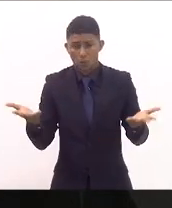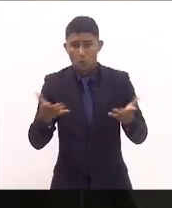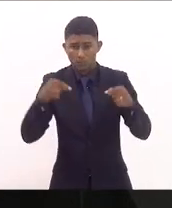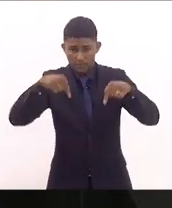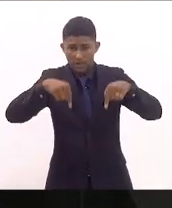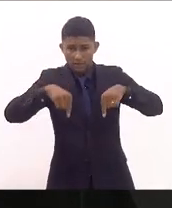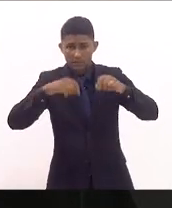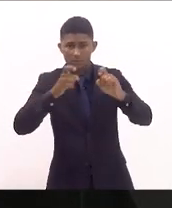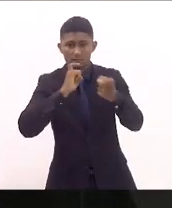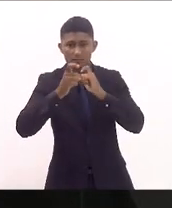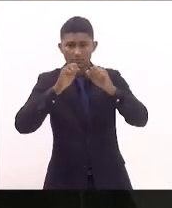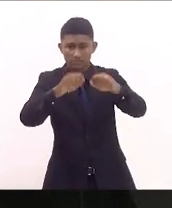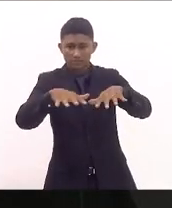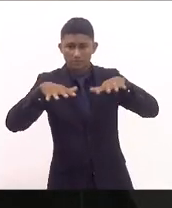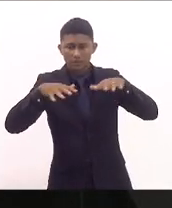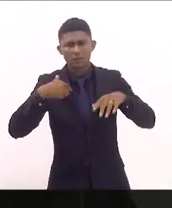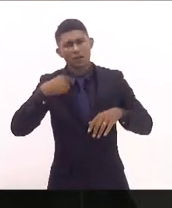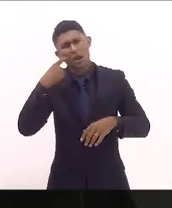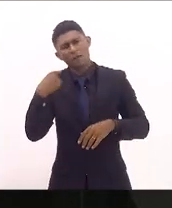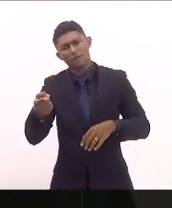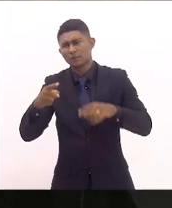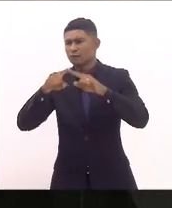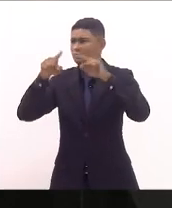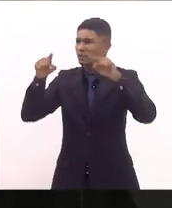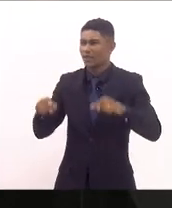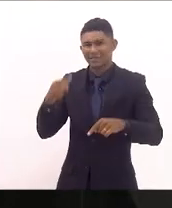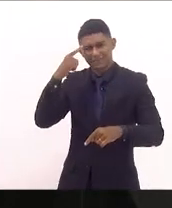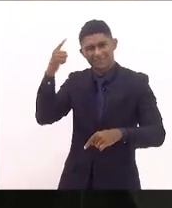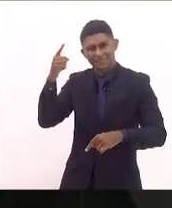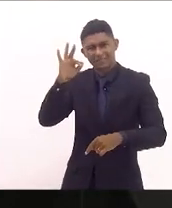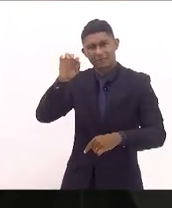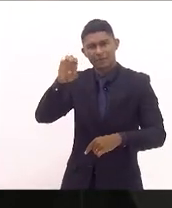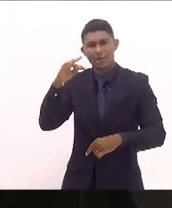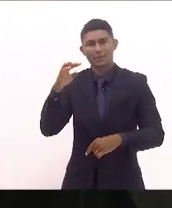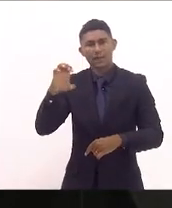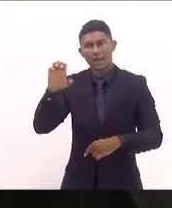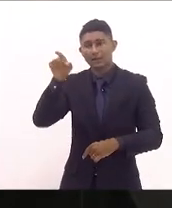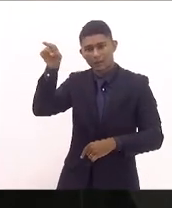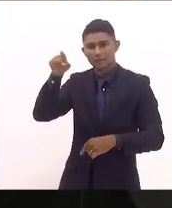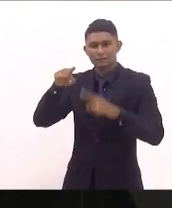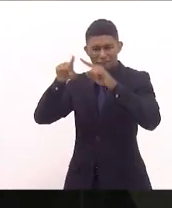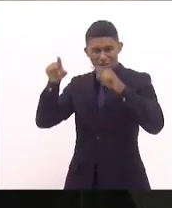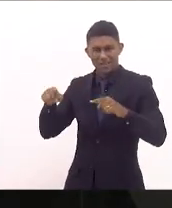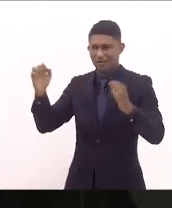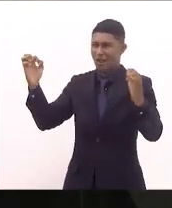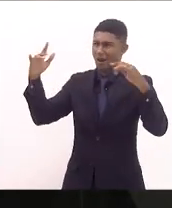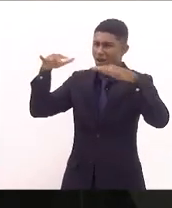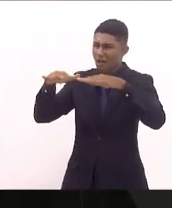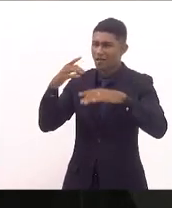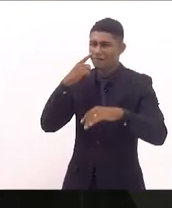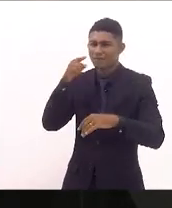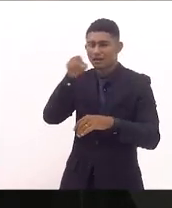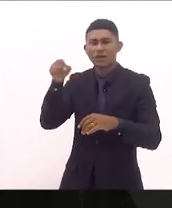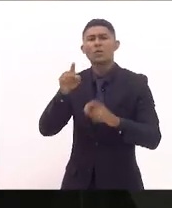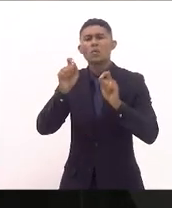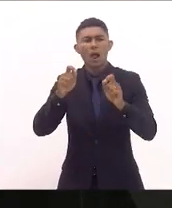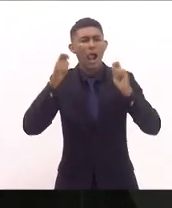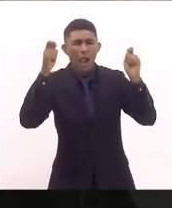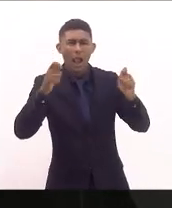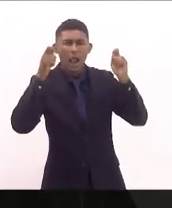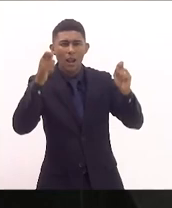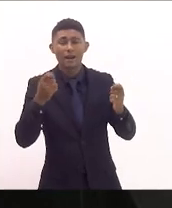plenário a mobilização de funcionários da Faetec que estavam aqui reivindicando acesso ao